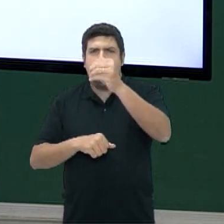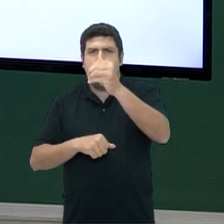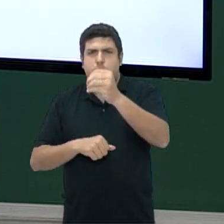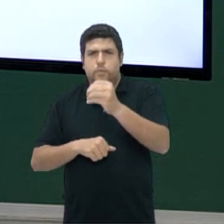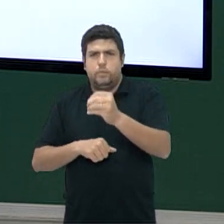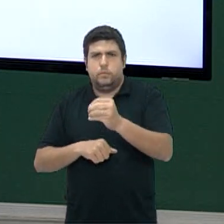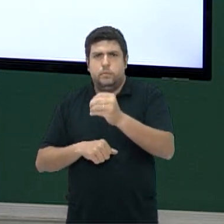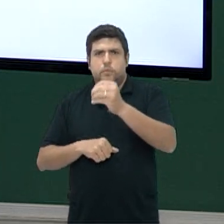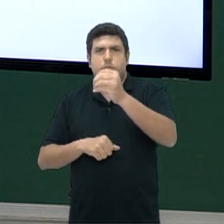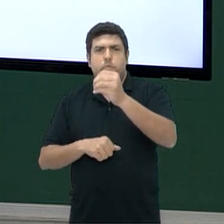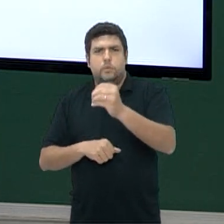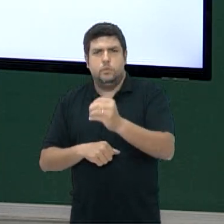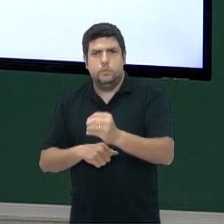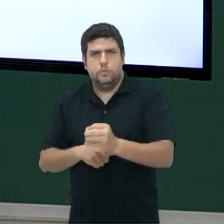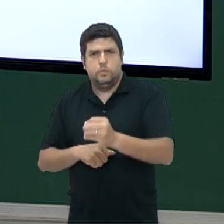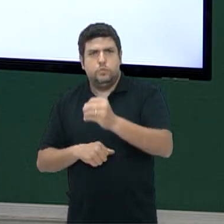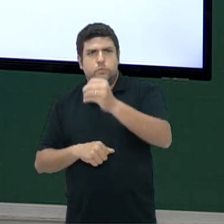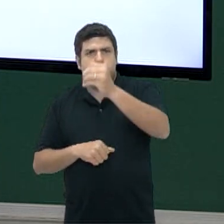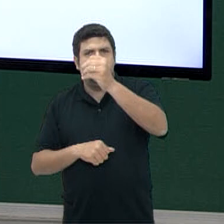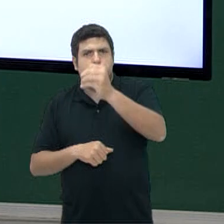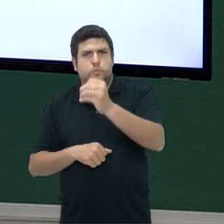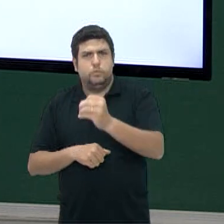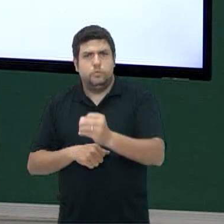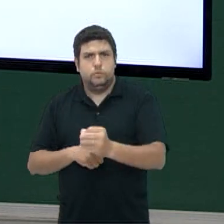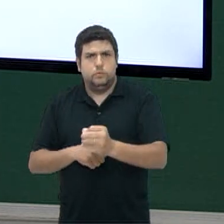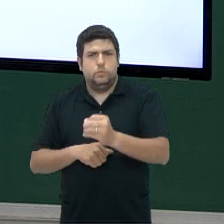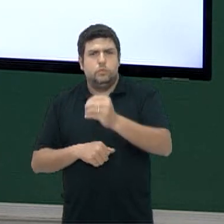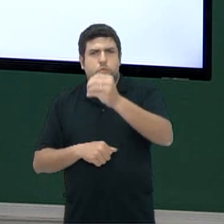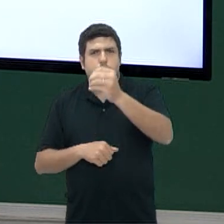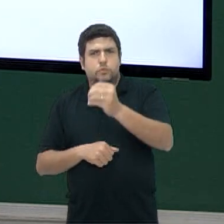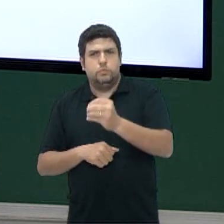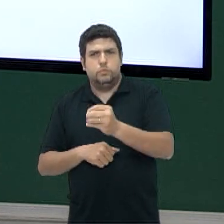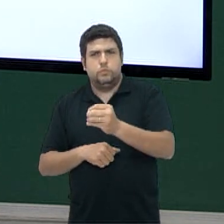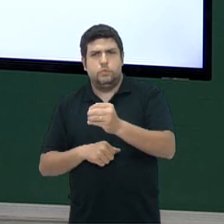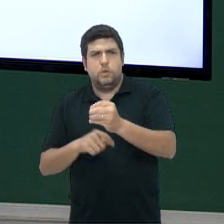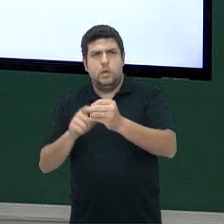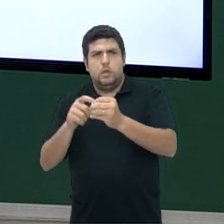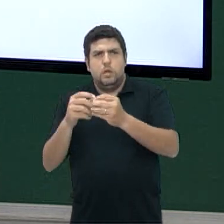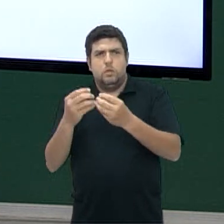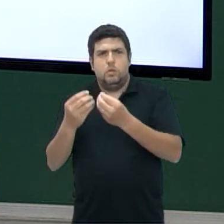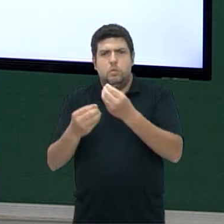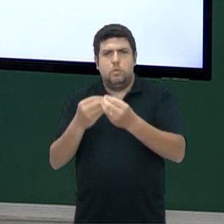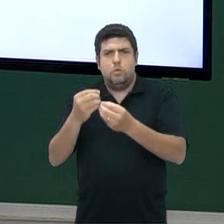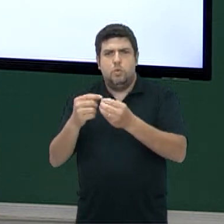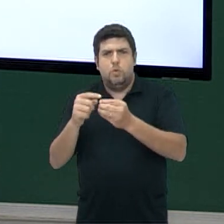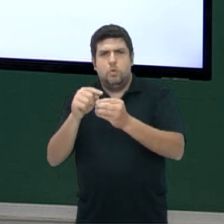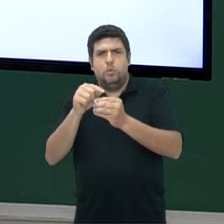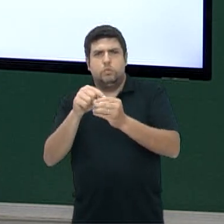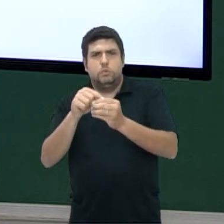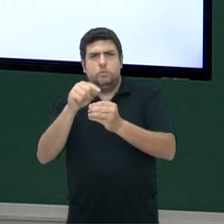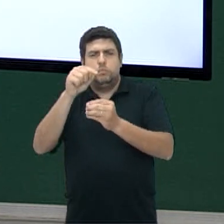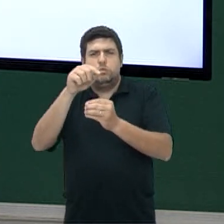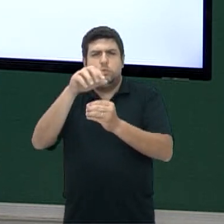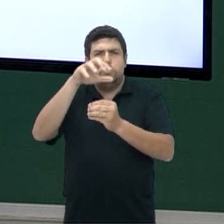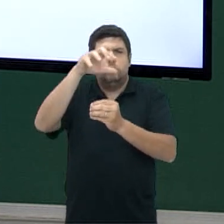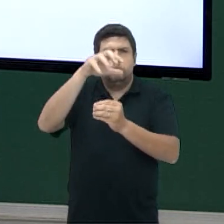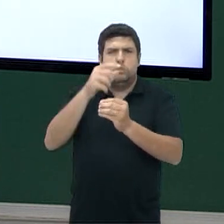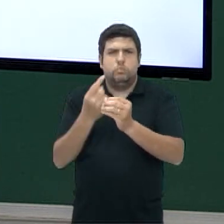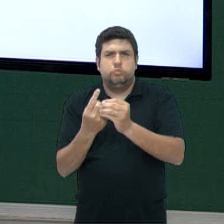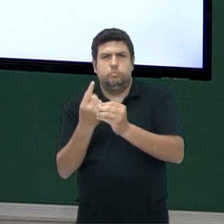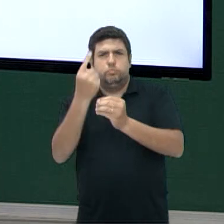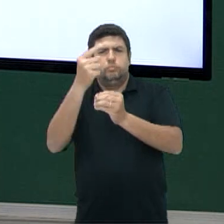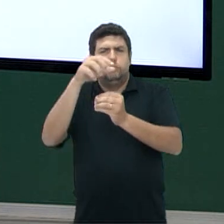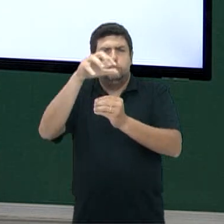aqui. Aqui existe a atuação de apenas praticamente uma força, aqui existe a atuação de 2 forças, só que a resultante não é não